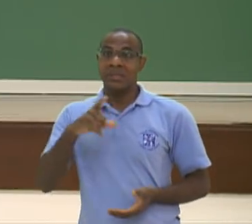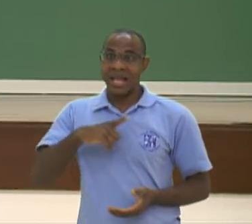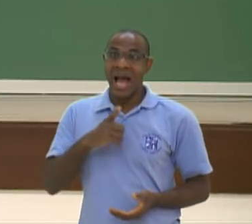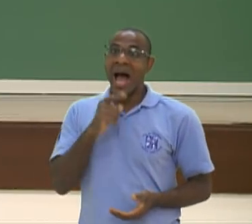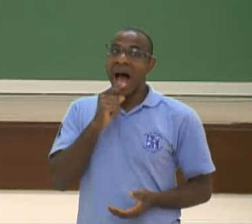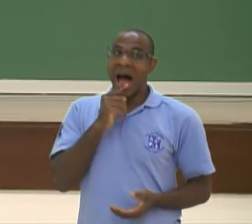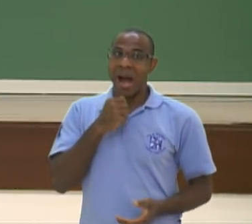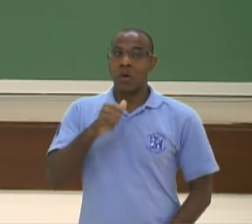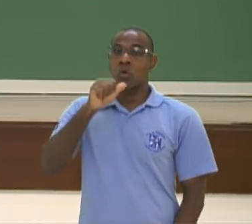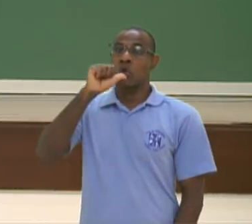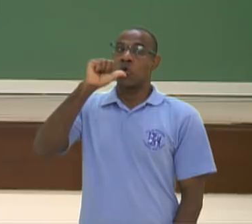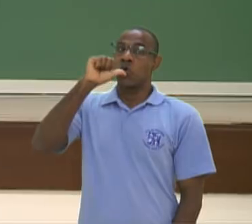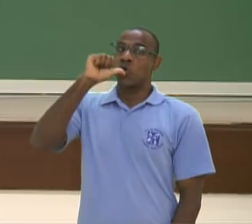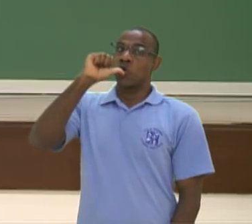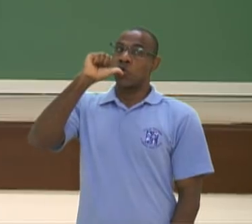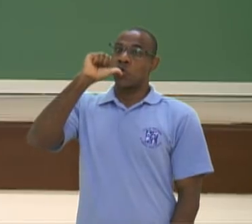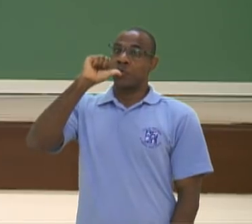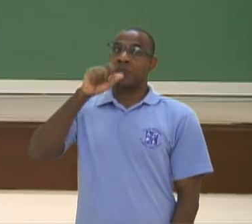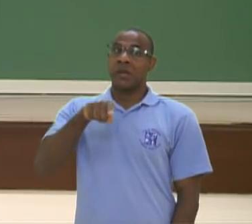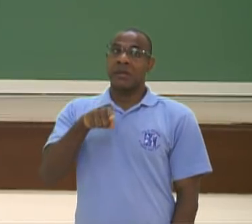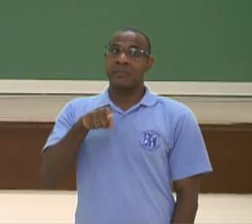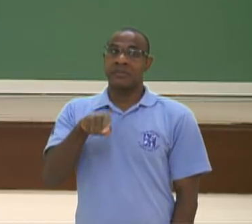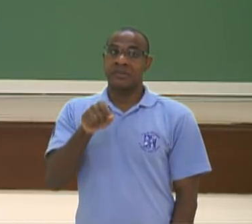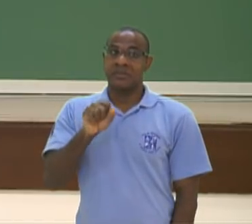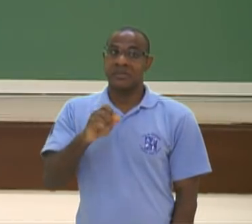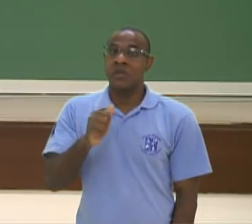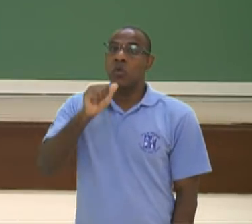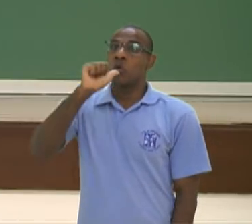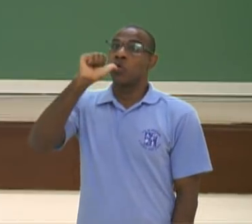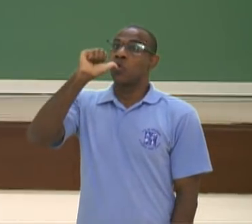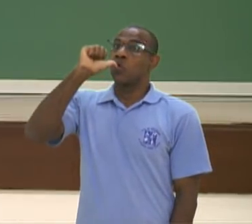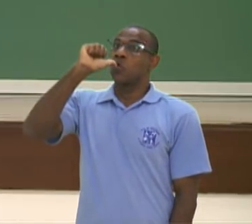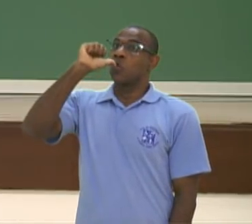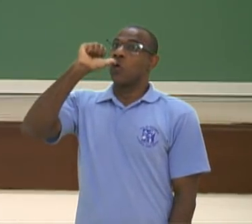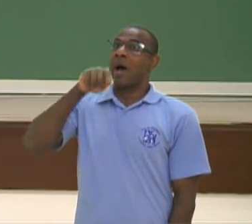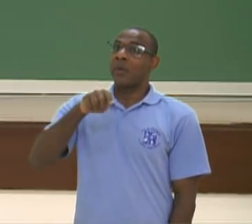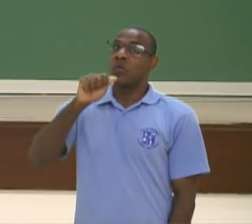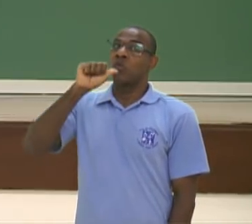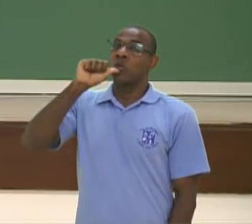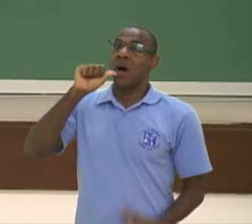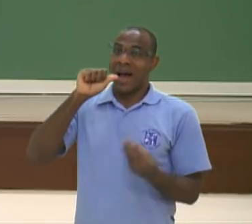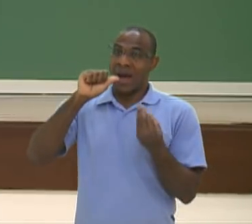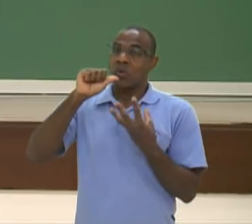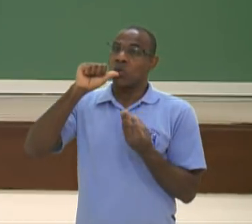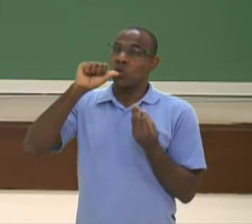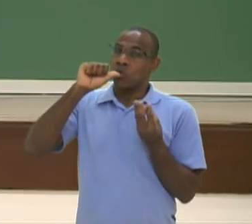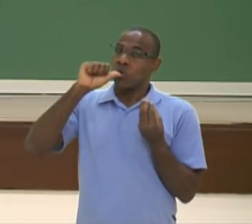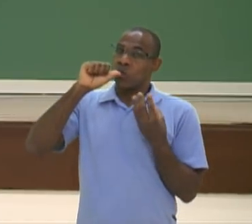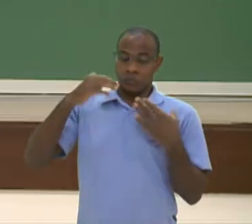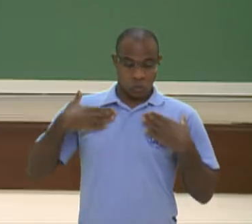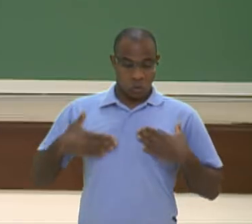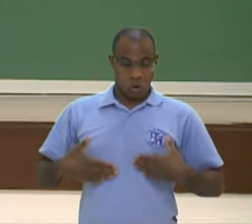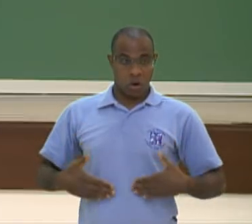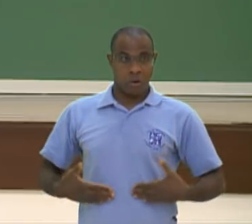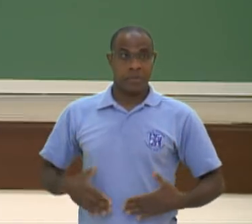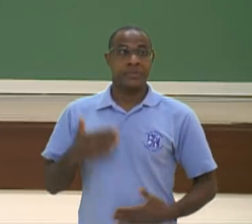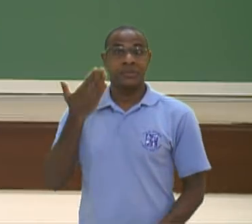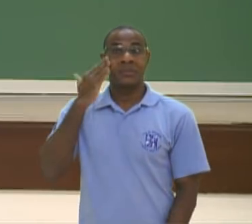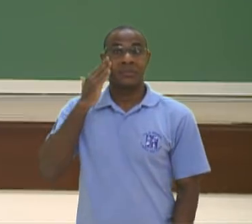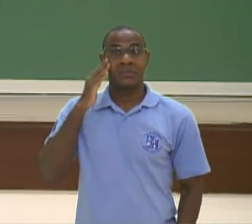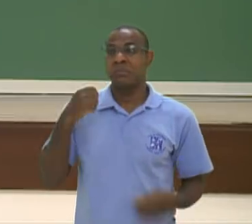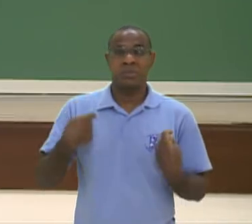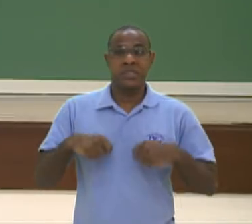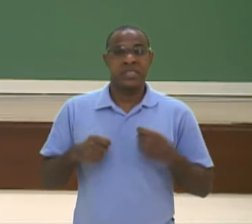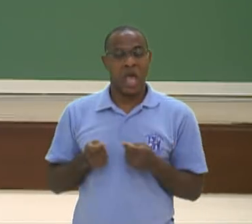bastante água, ó, aqui ele diz assim, a ingestão de água. Então a pessoa está tomando bastante água, o corpo entende que não precisa